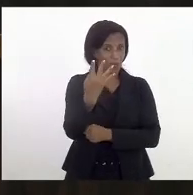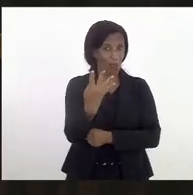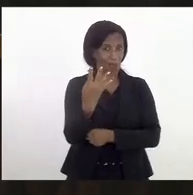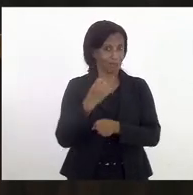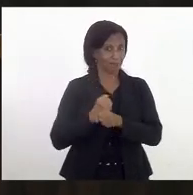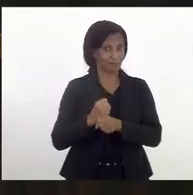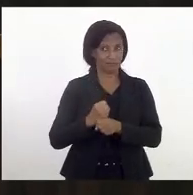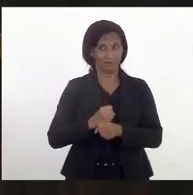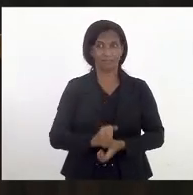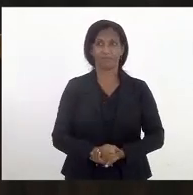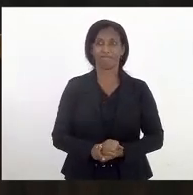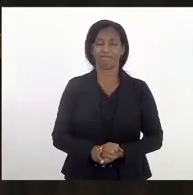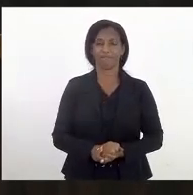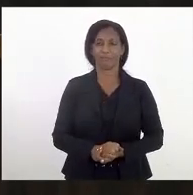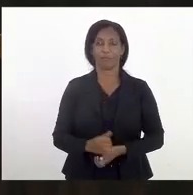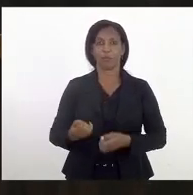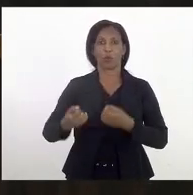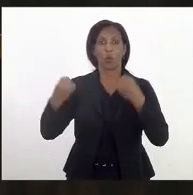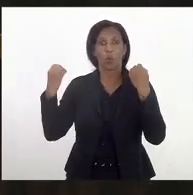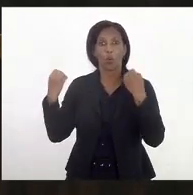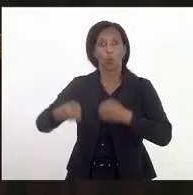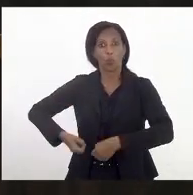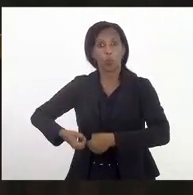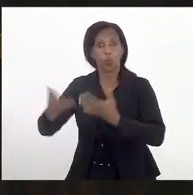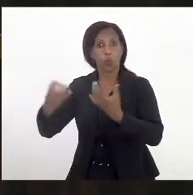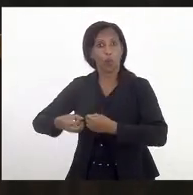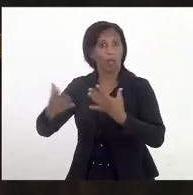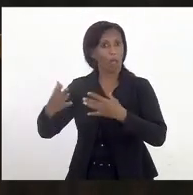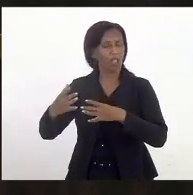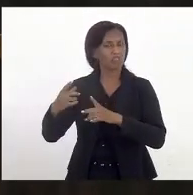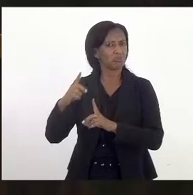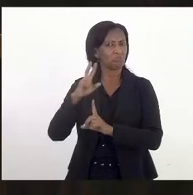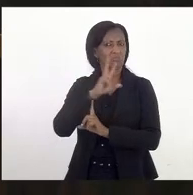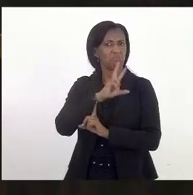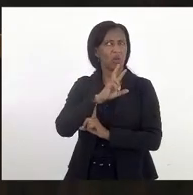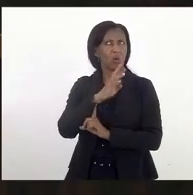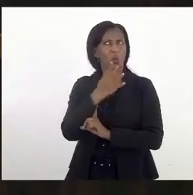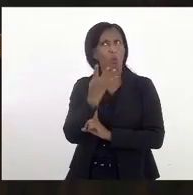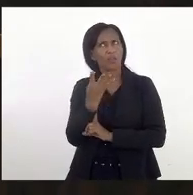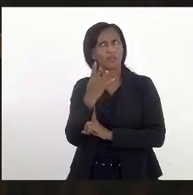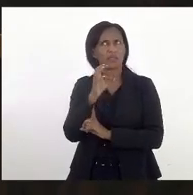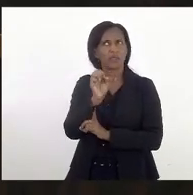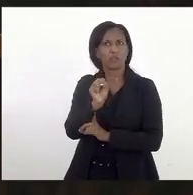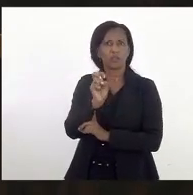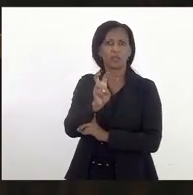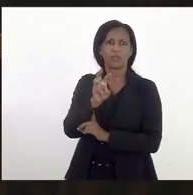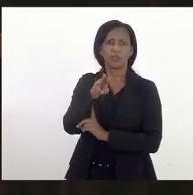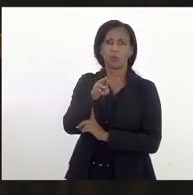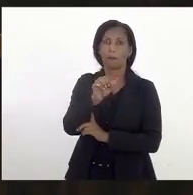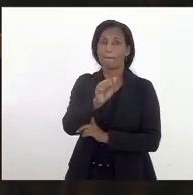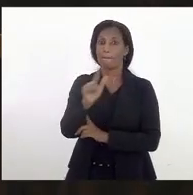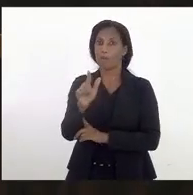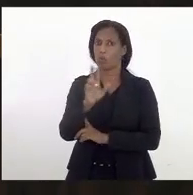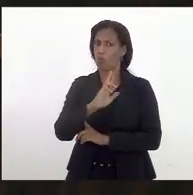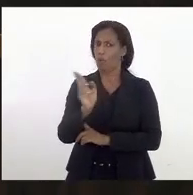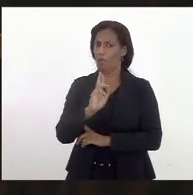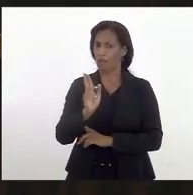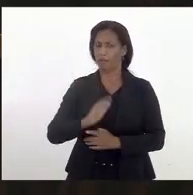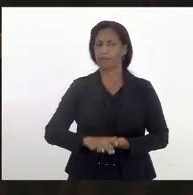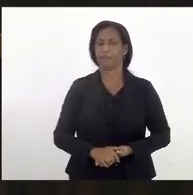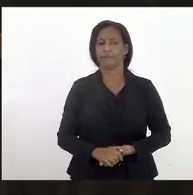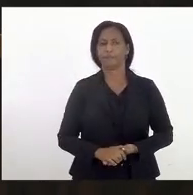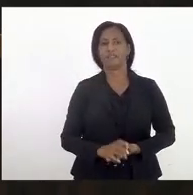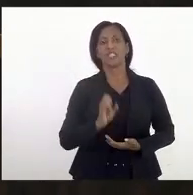anos e o gasto não ultrapassou 500 mil reais lava da ordem de 485 mil reais se tiver aqui